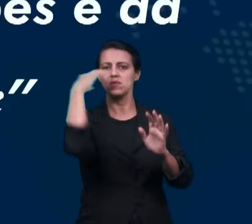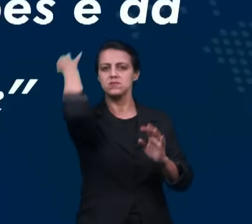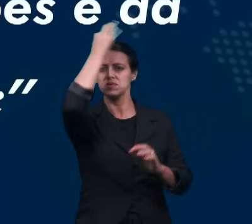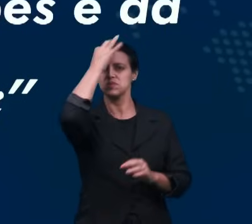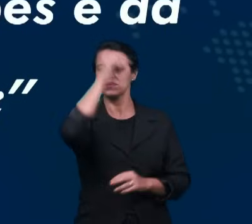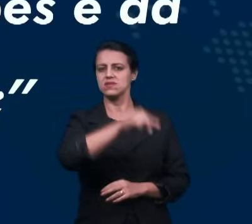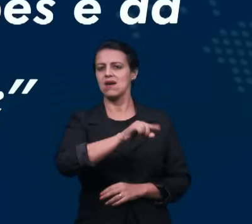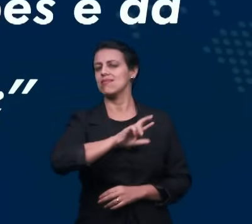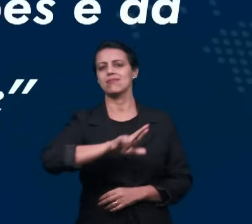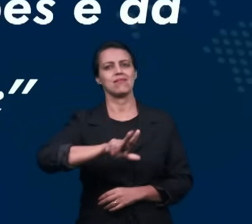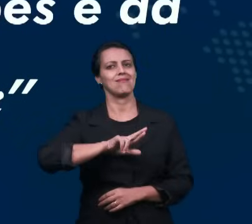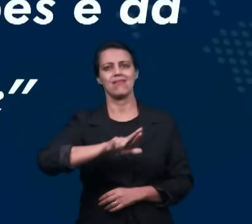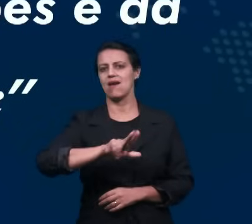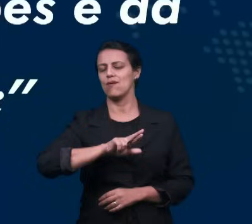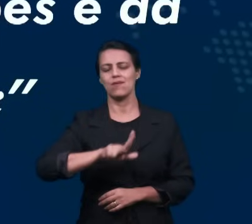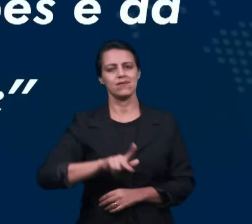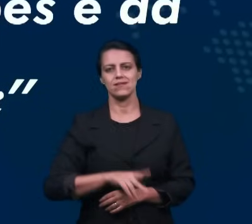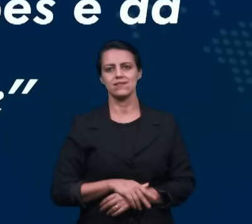Vejam só,